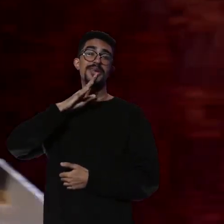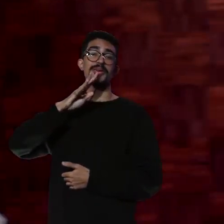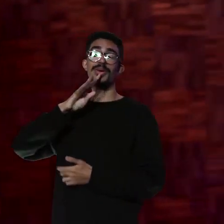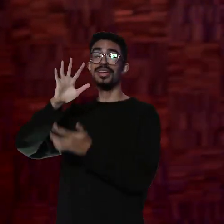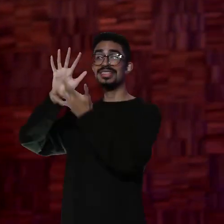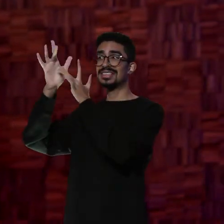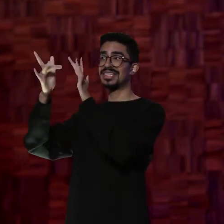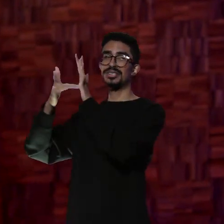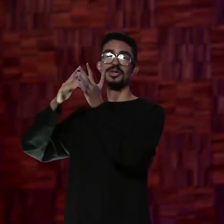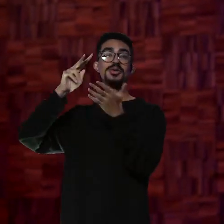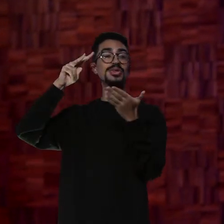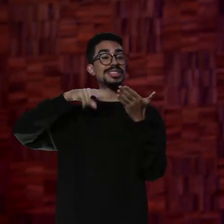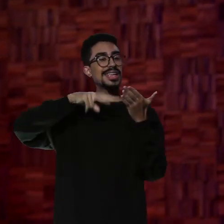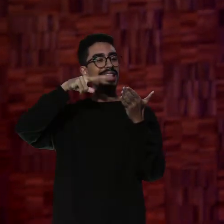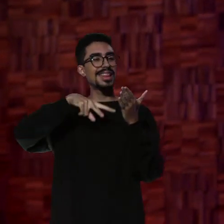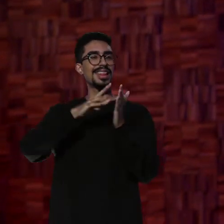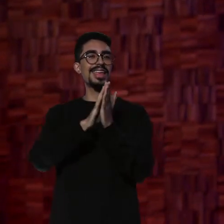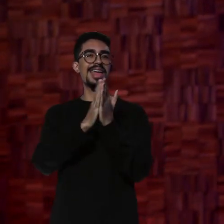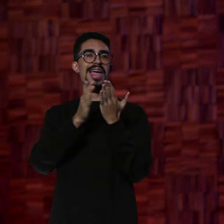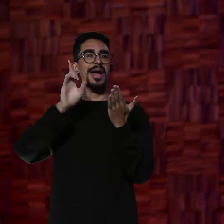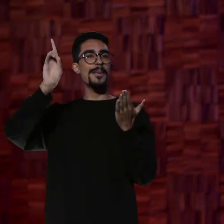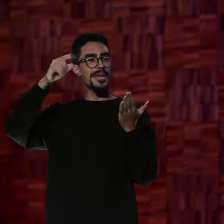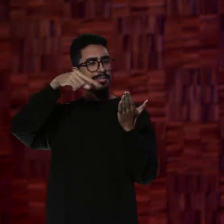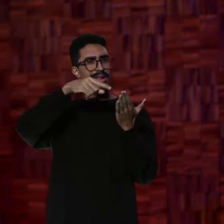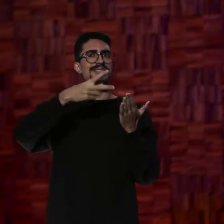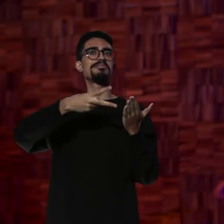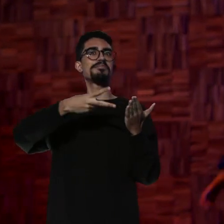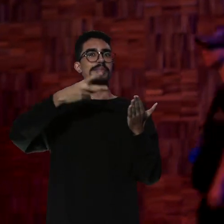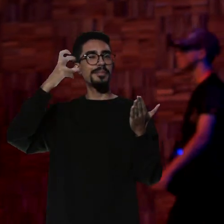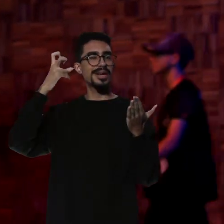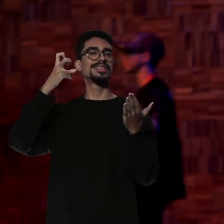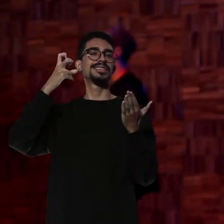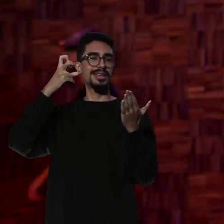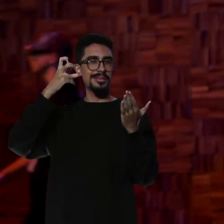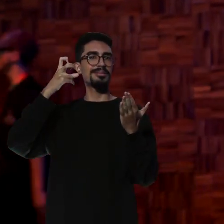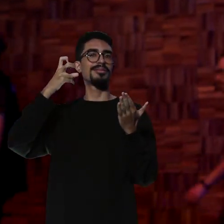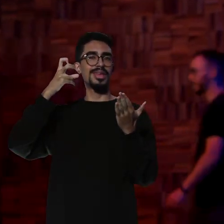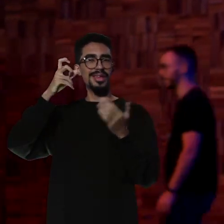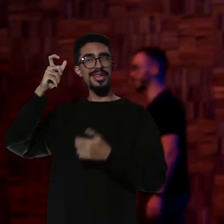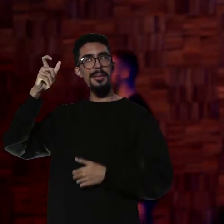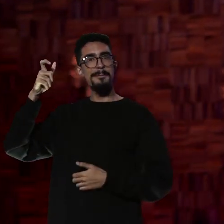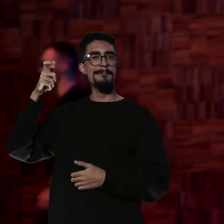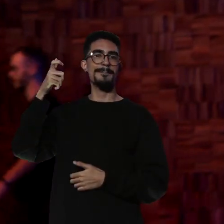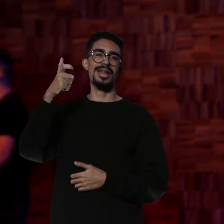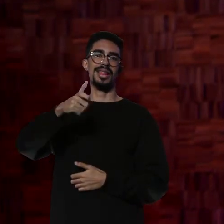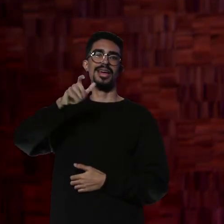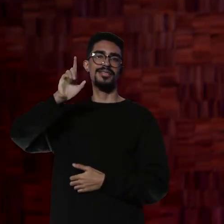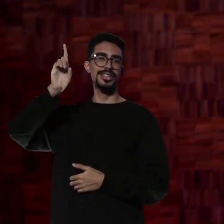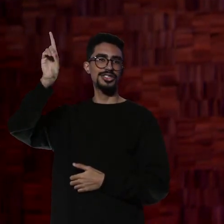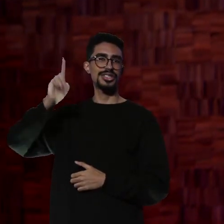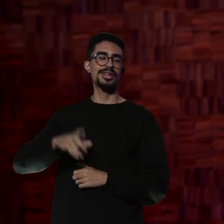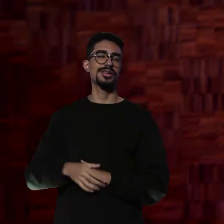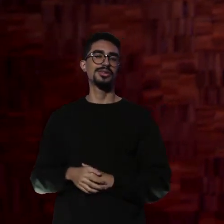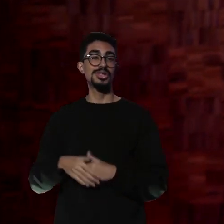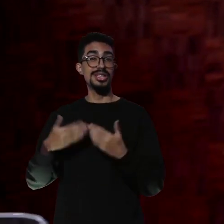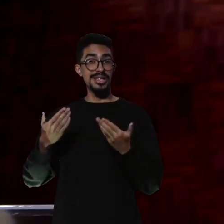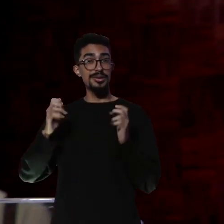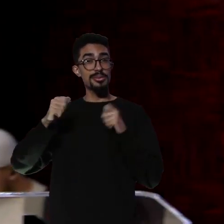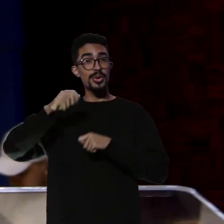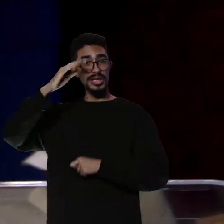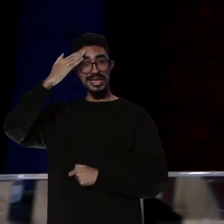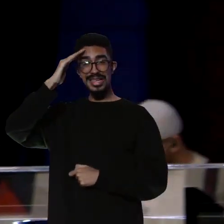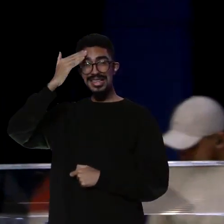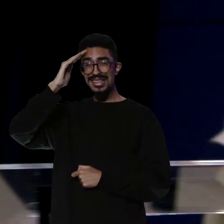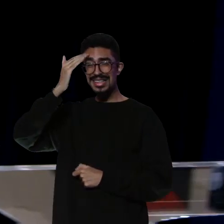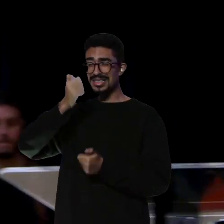doida, mas na verdade é a coisa mais convicta e mais certeira da face da terra, porque quando nós lemos a palavra, temos o entendimento de coisas que não